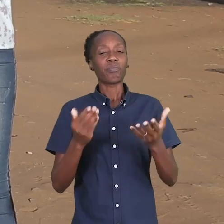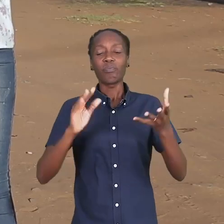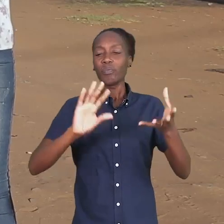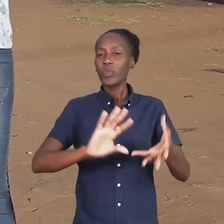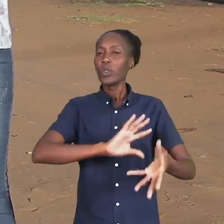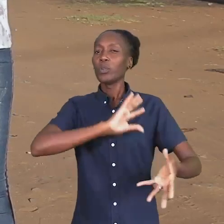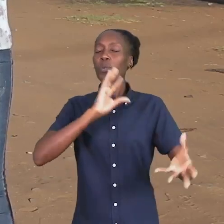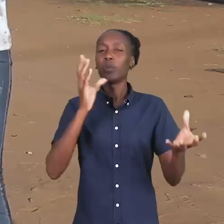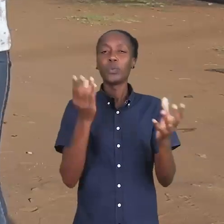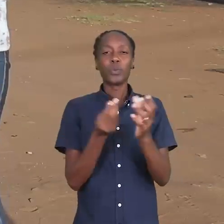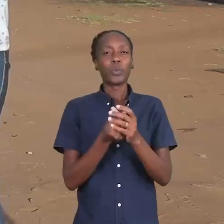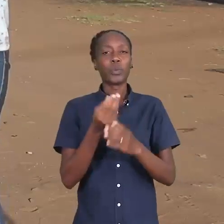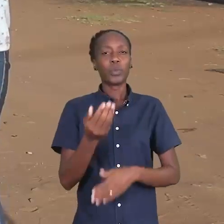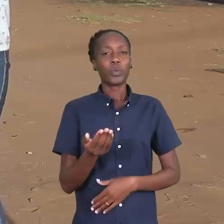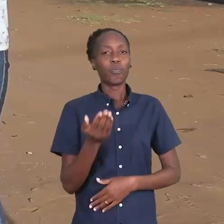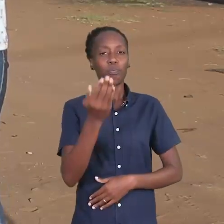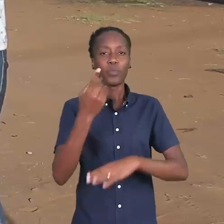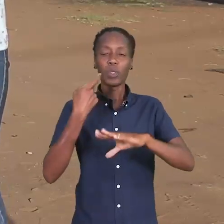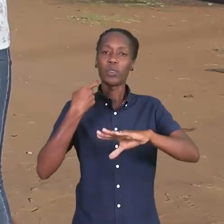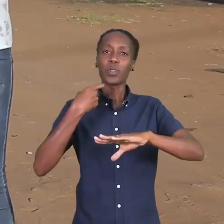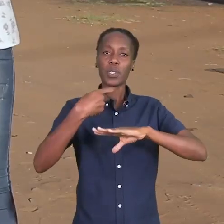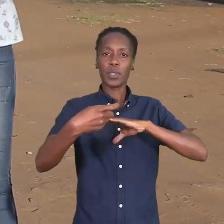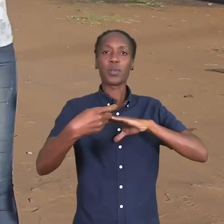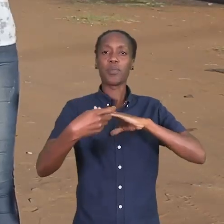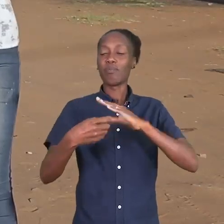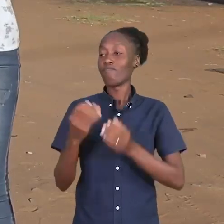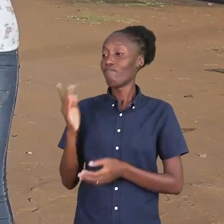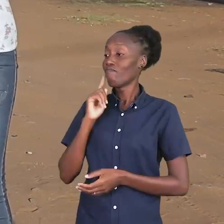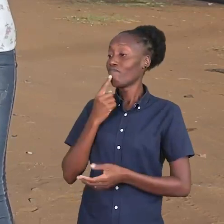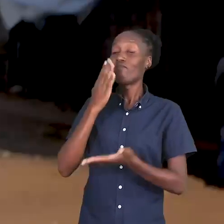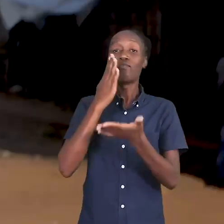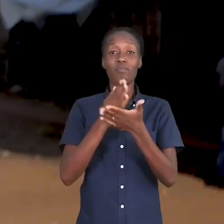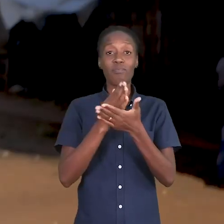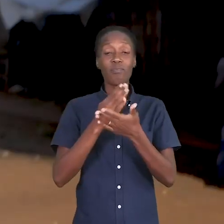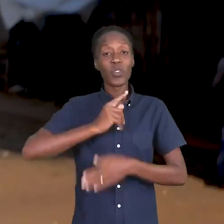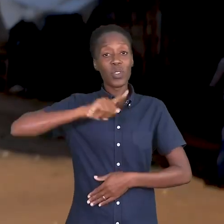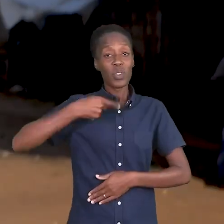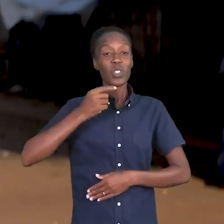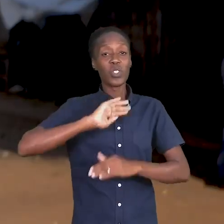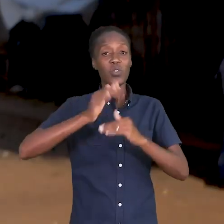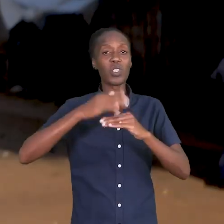É tudo, tudo, tudo para esta semana. Verdade. Nós